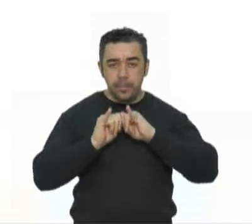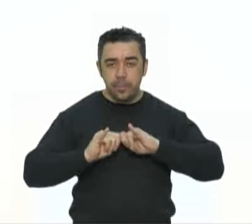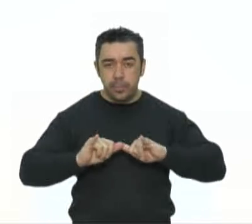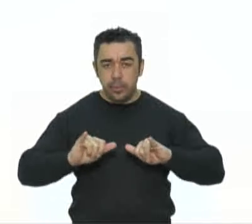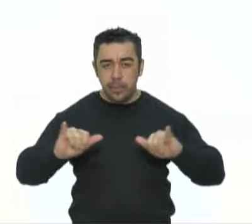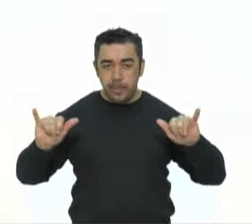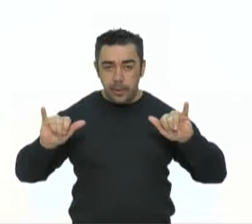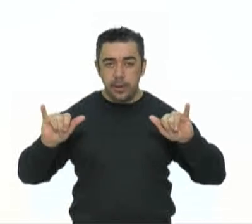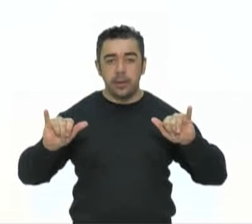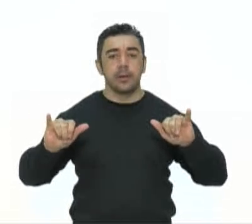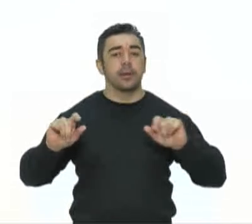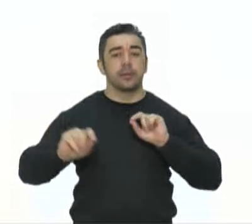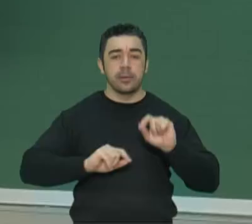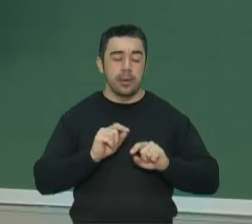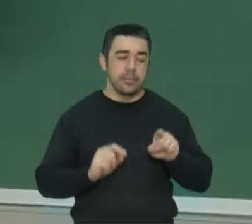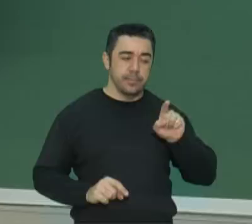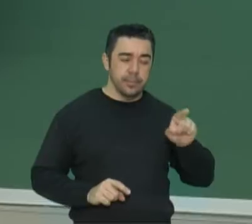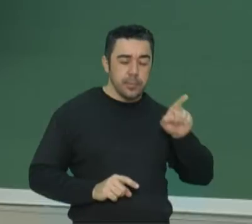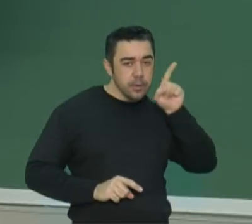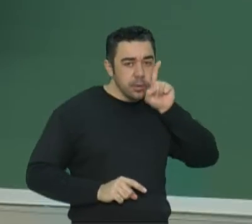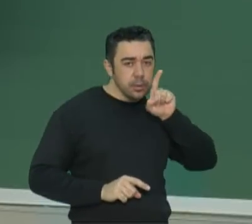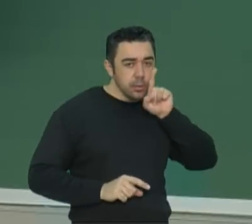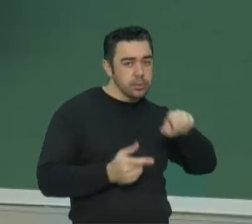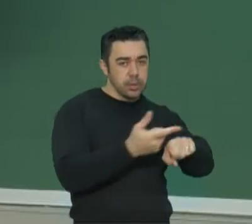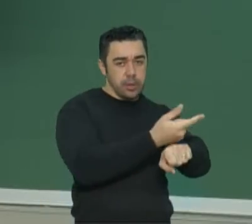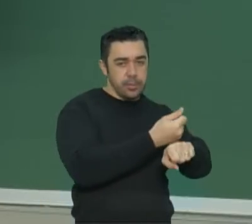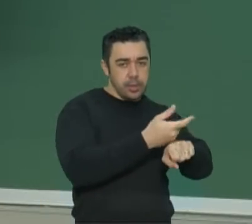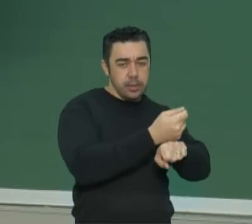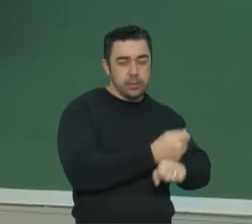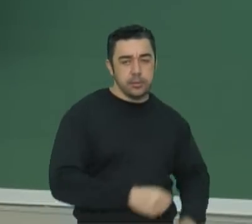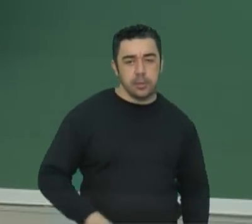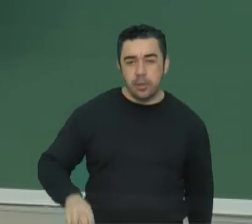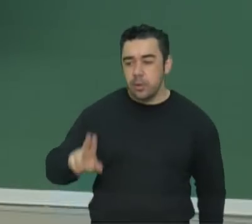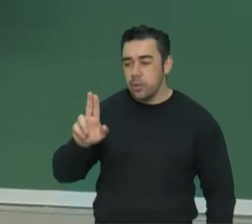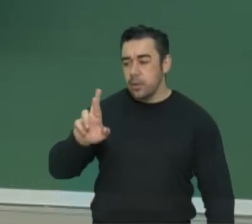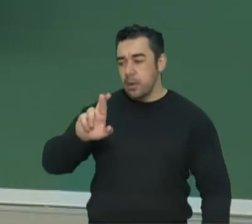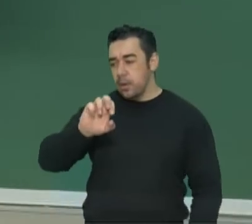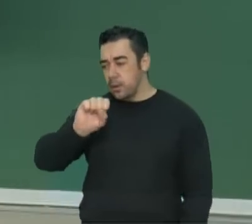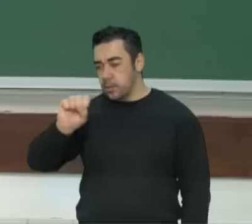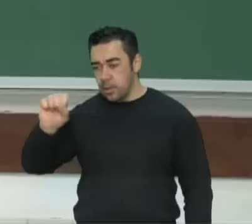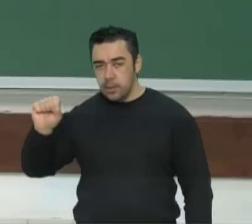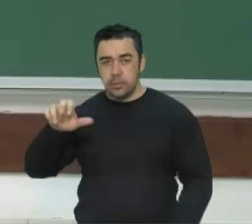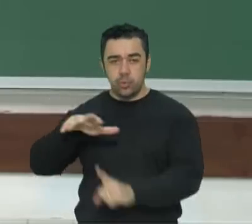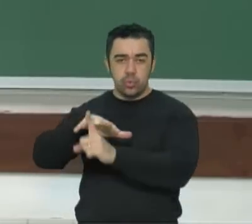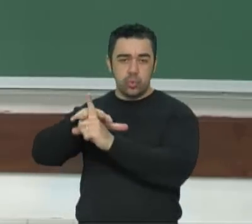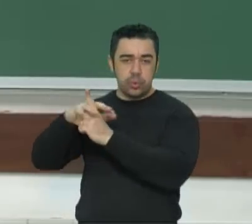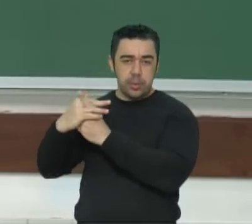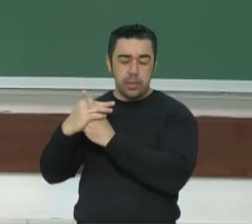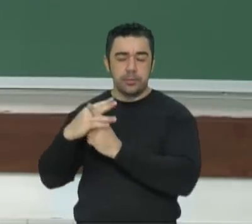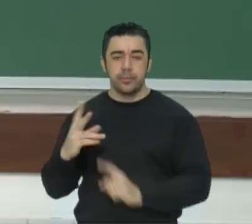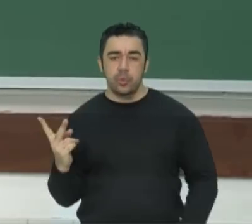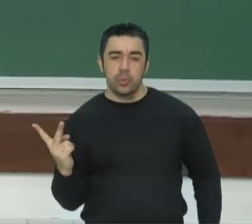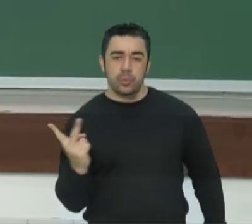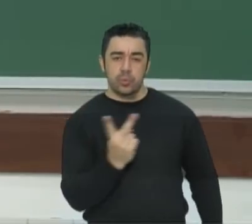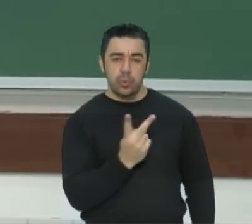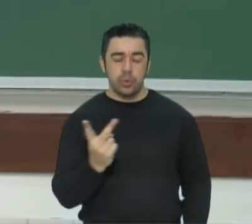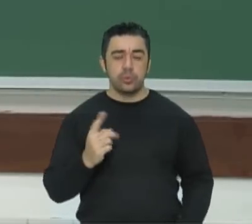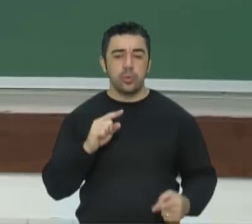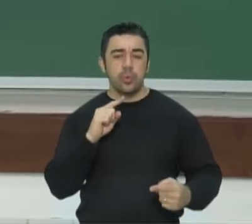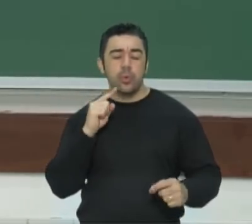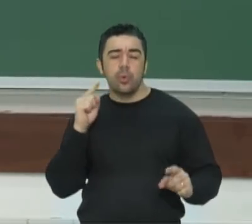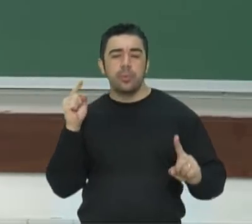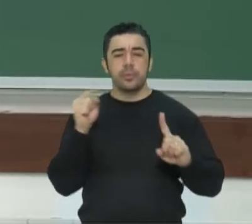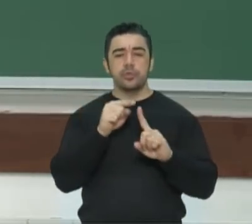propagandística entre Estados Unidos capitalista e União Soviética socialista, e o maior objetivo, aumentar